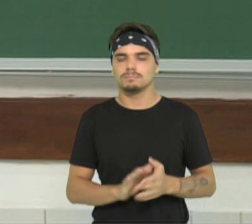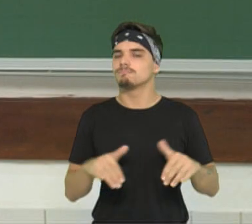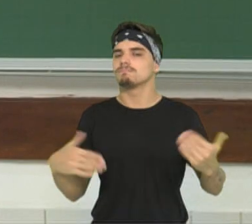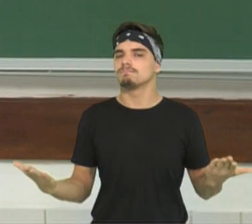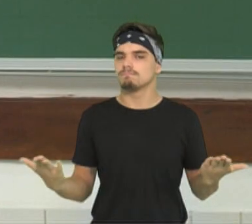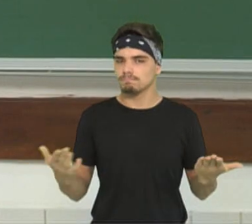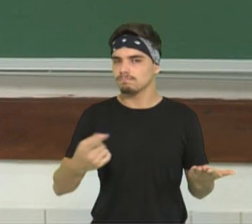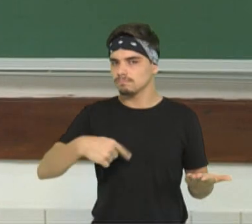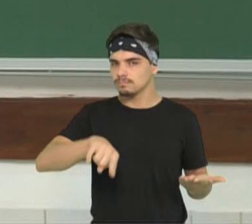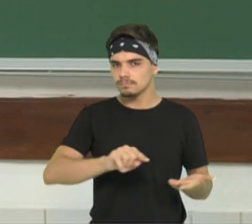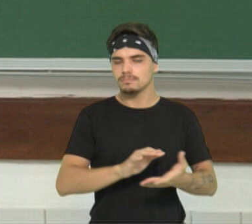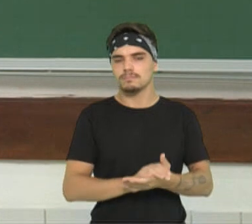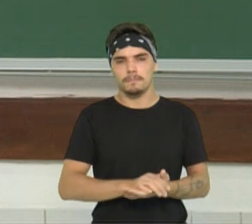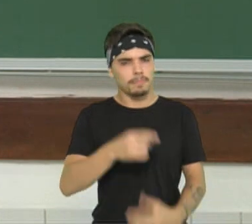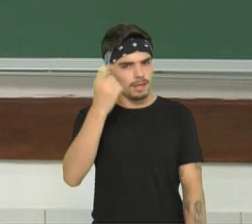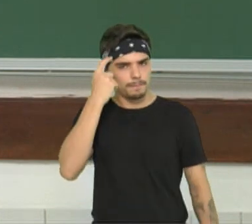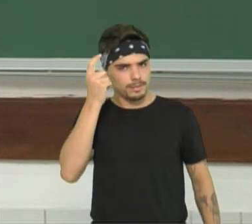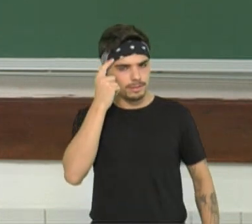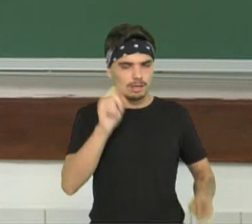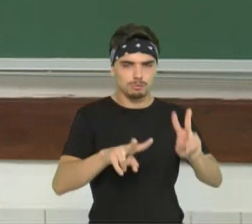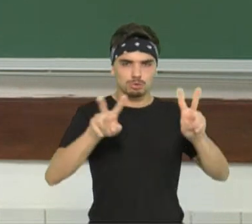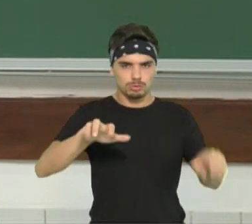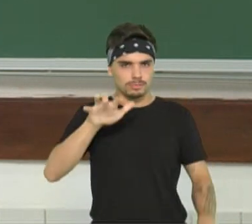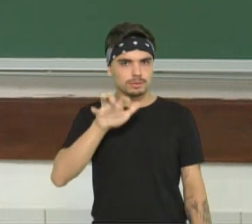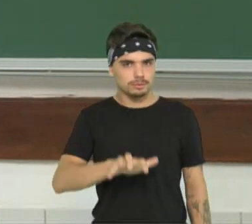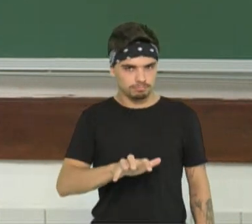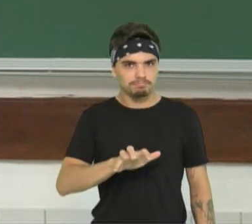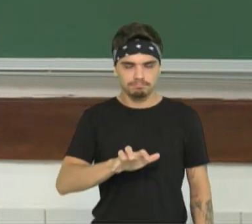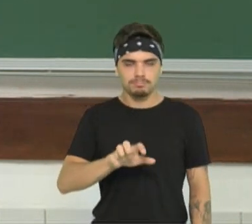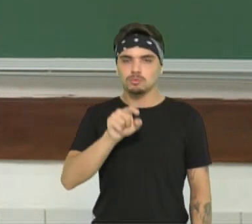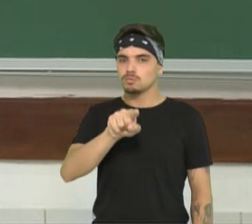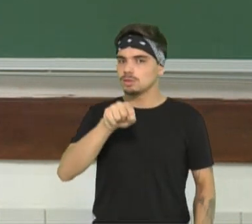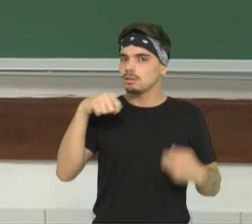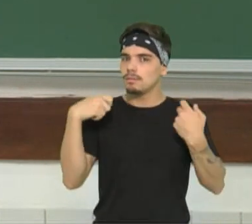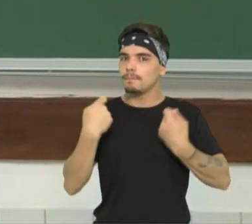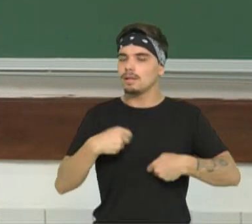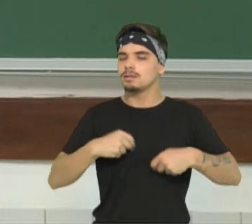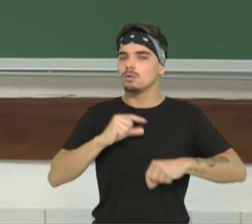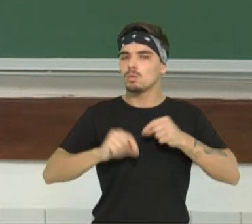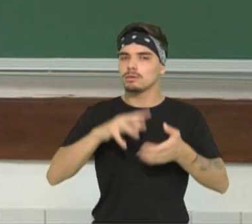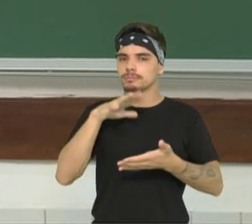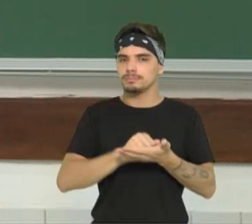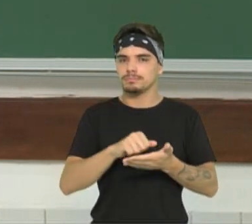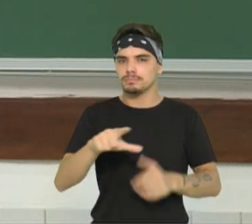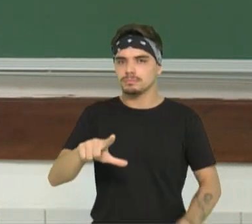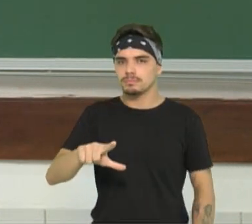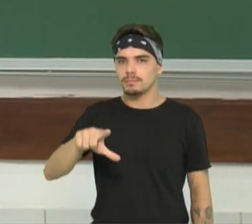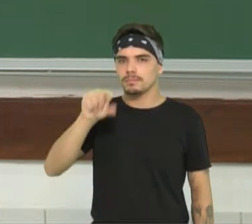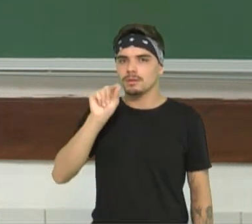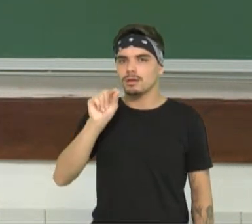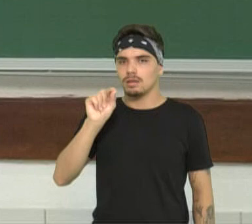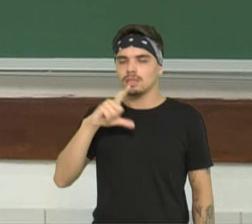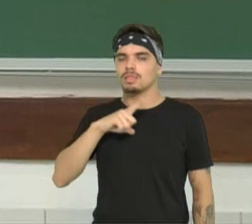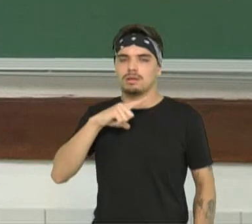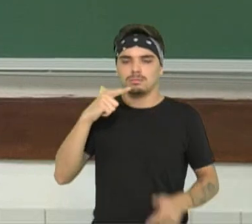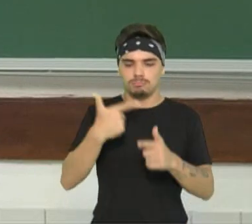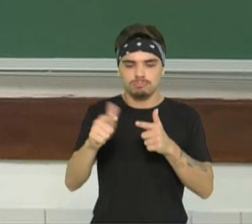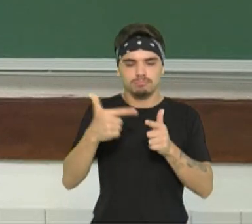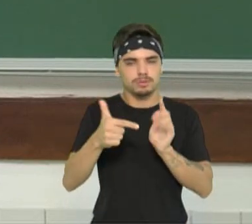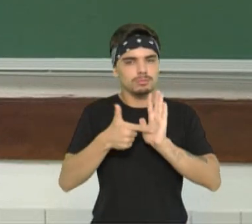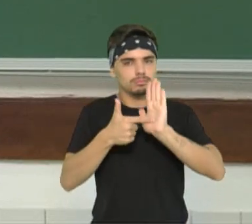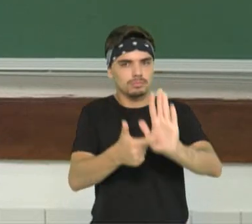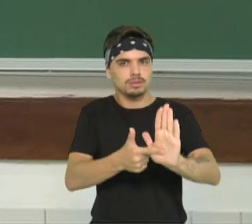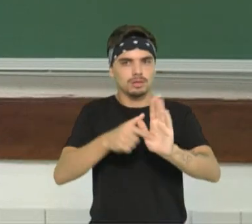E aí, pessoal, pensaram essa questão? Veja, você precisa marcar a alternativa que apresenta problemas de